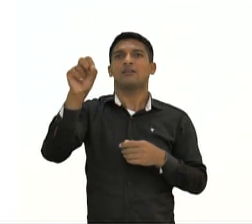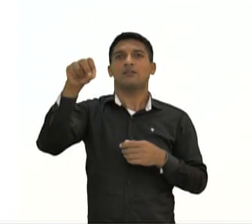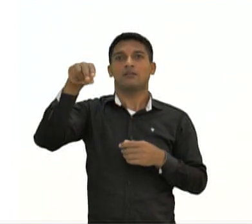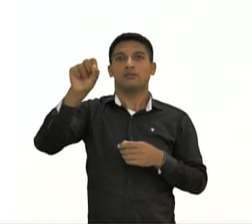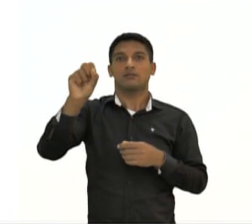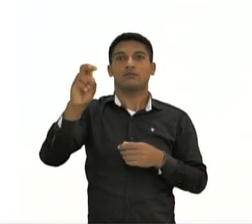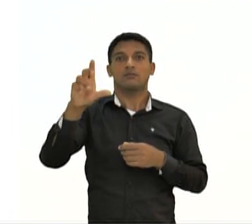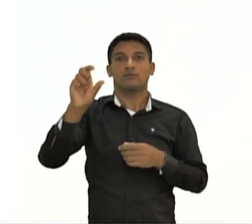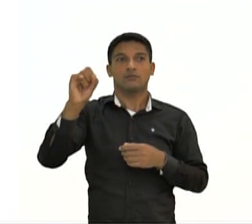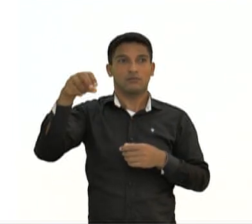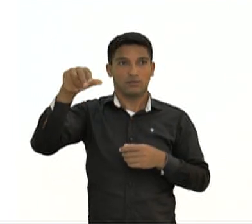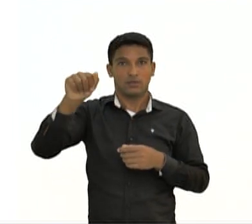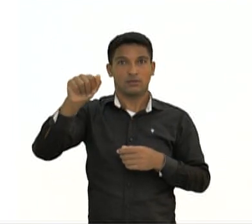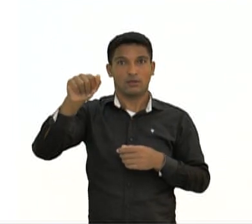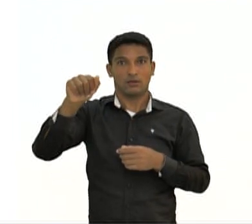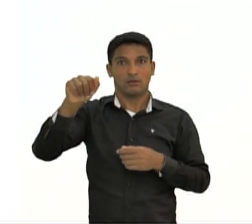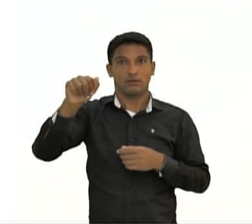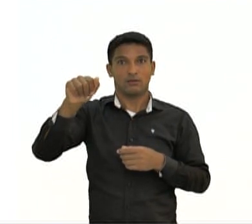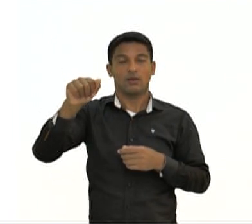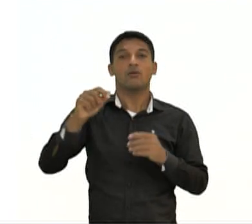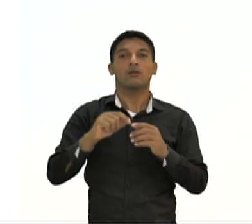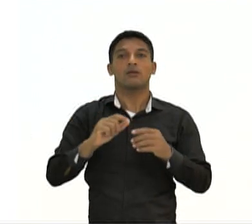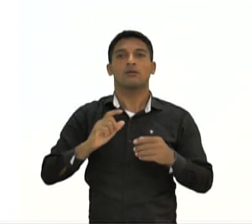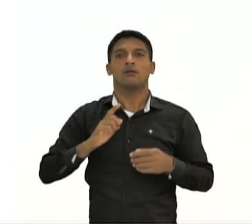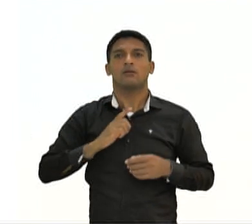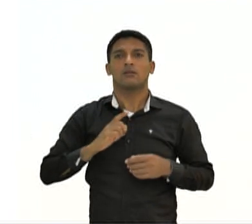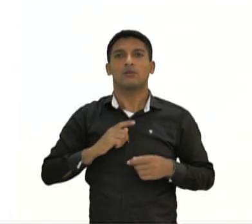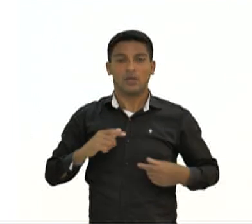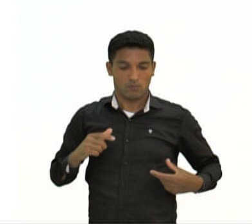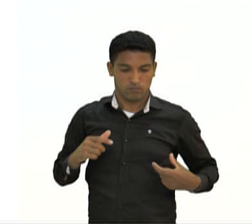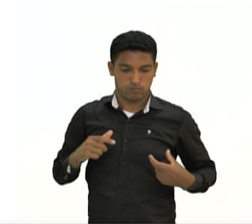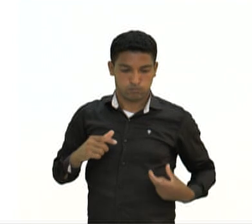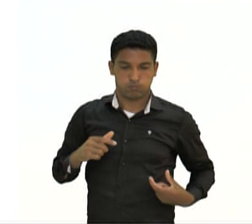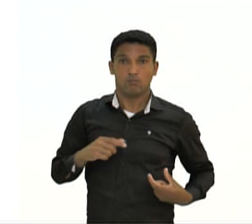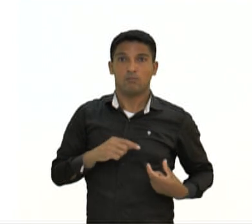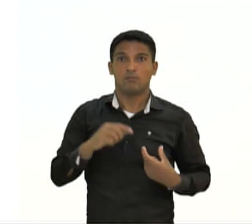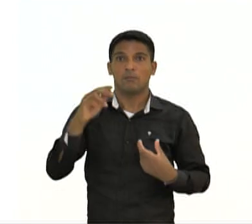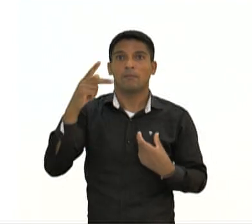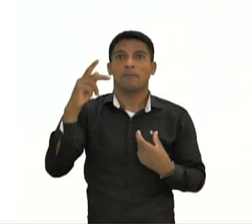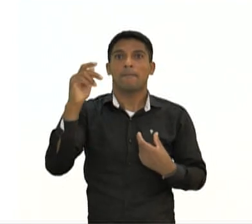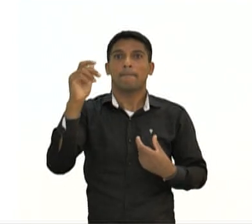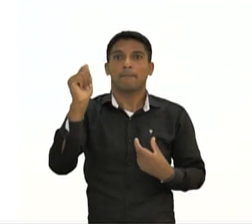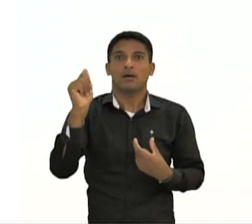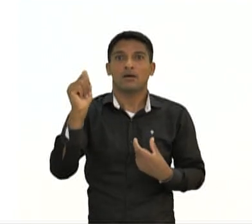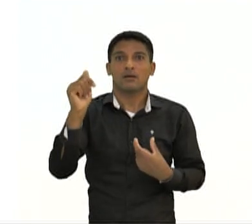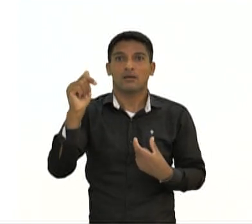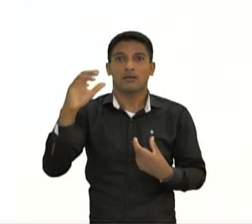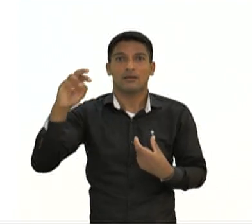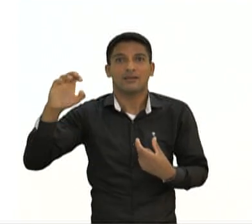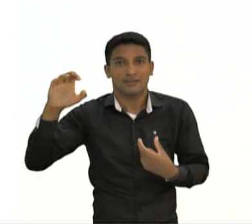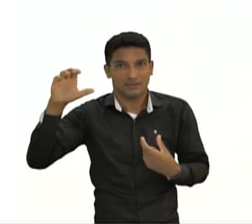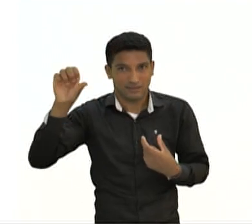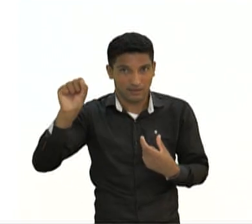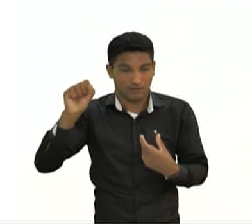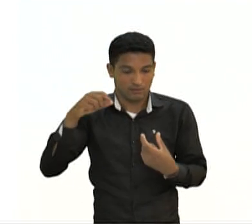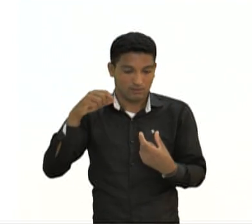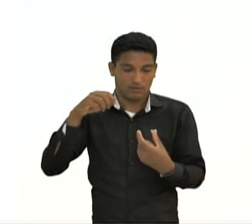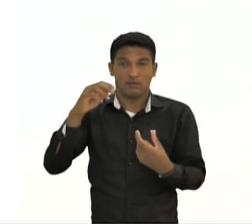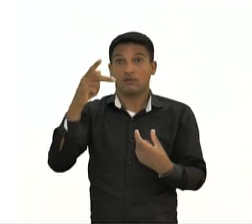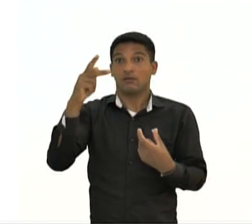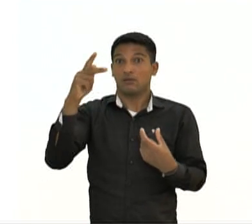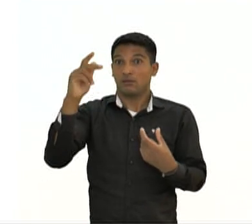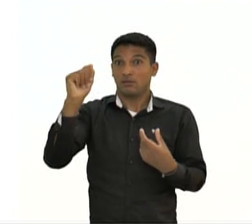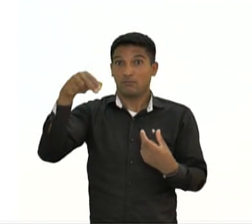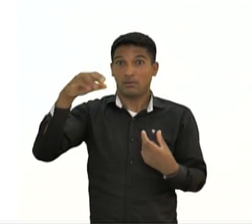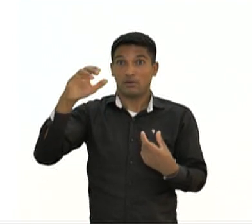produzido pelo pâncreas ali, tudo bem? Então vamos ver aqui, a nível celular. Então aqui eu tenho as célulazinhas bonitinhas, e na célula